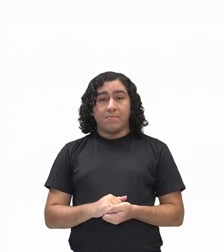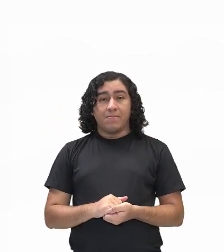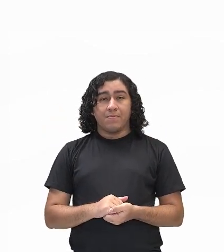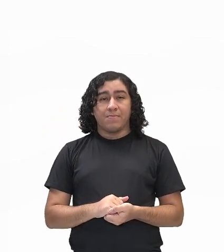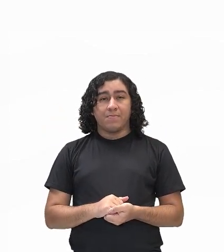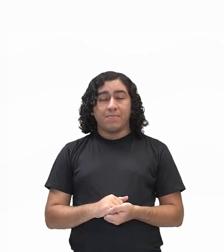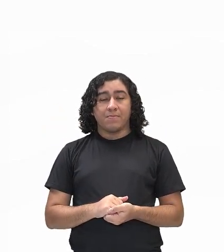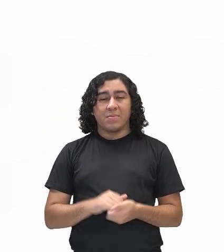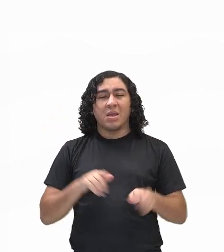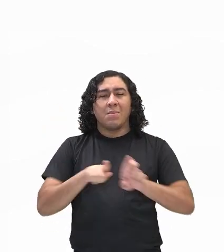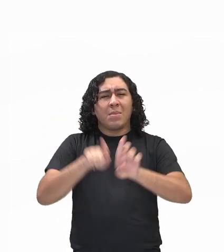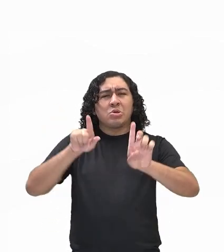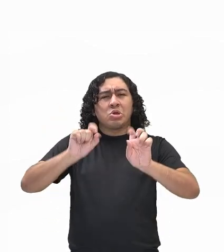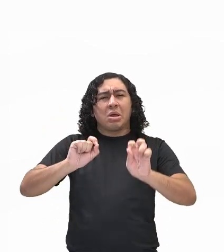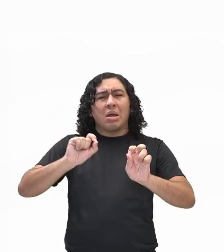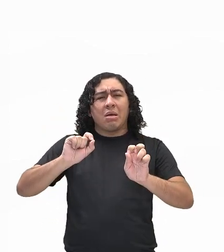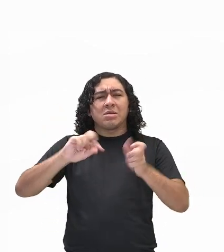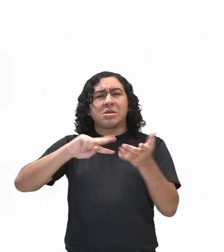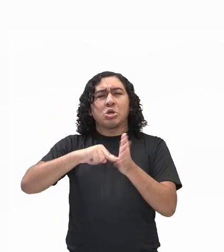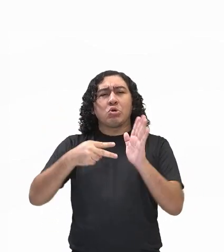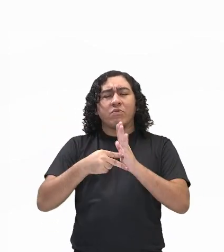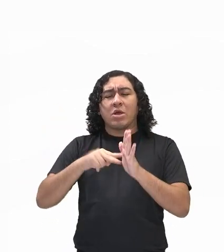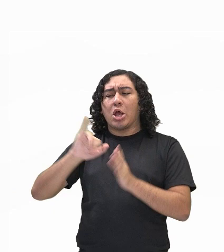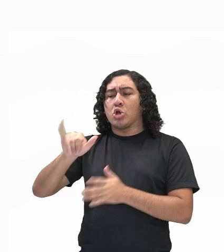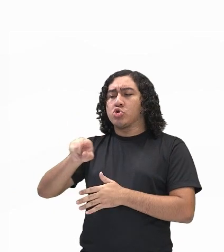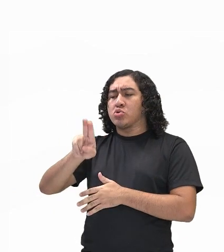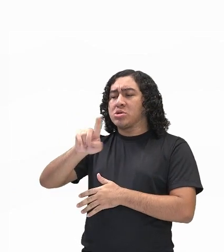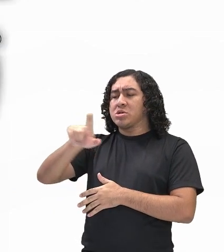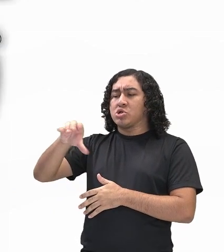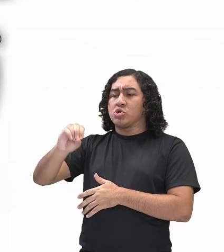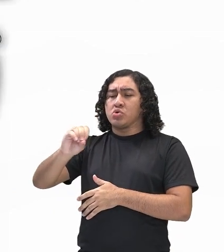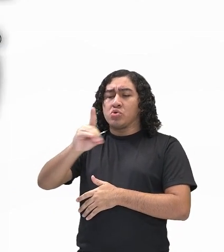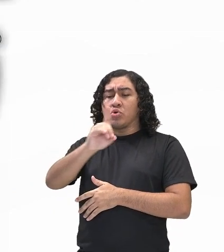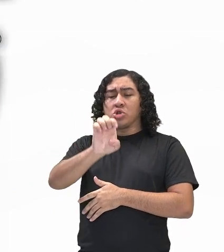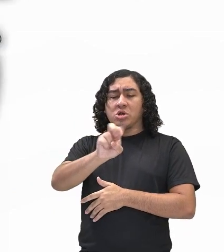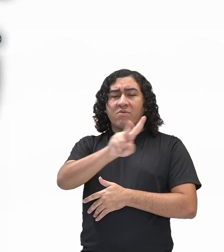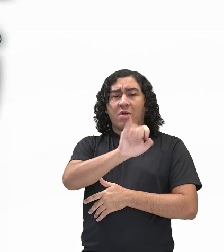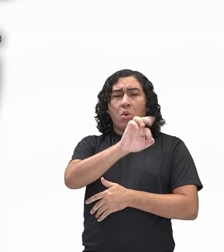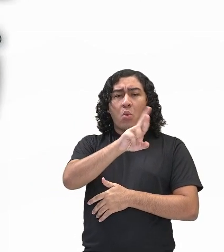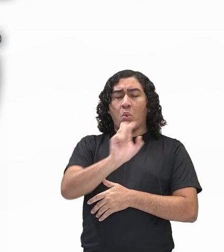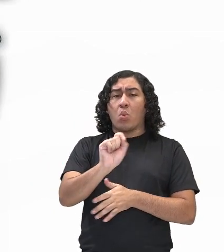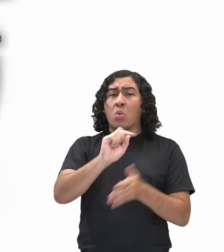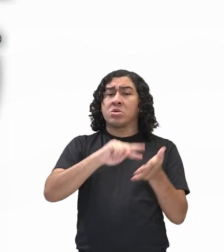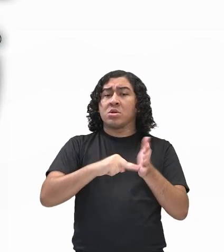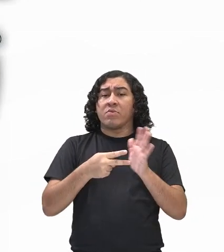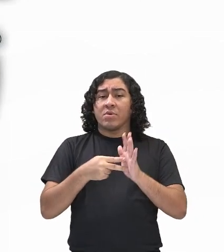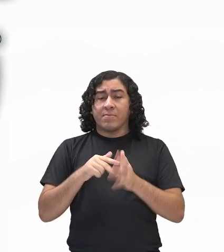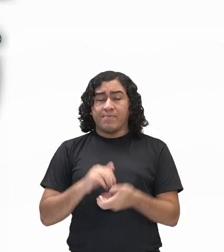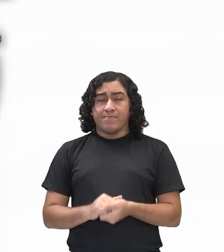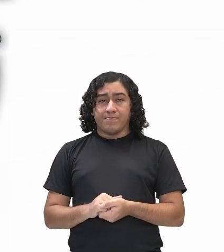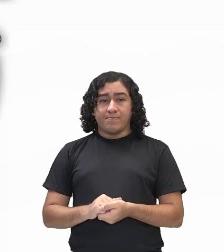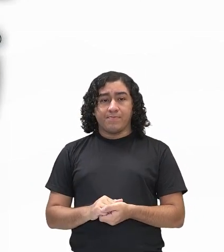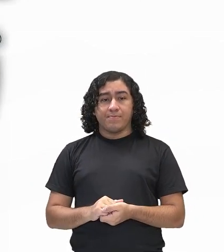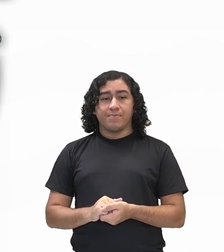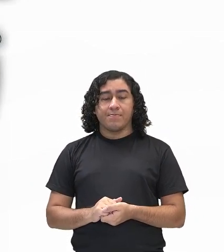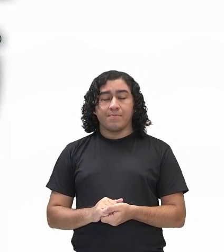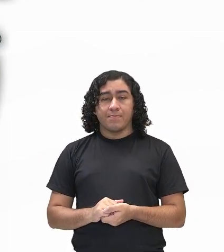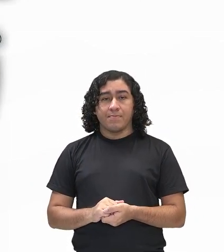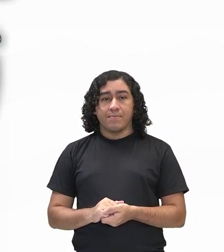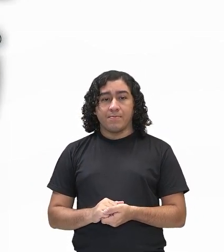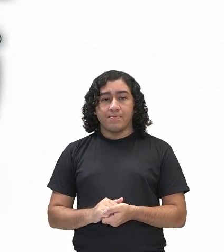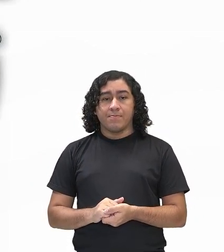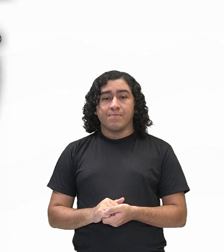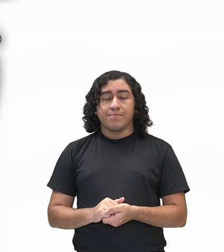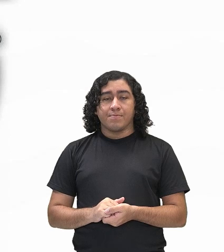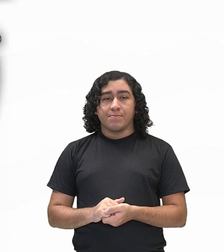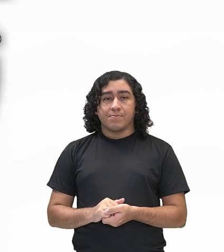que é o juízo de valor? Vamos analisar agora, então, e entender o que é o juízo de valor.